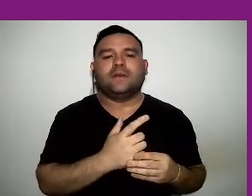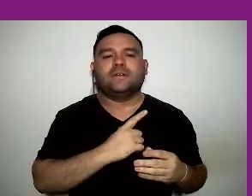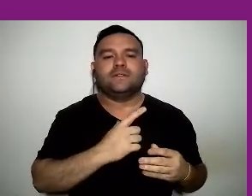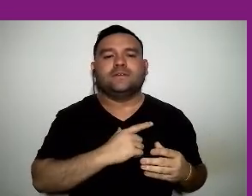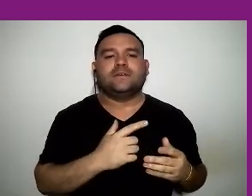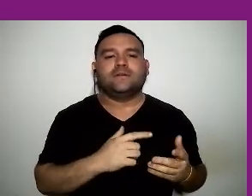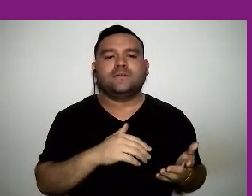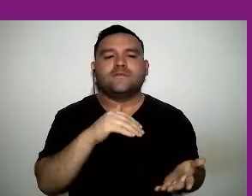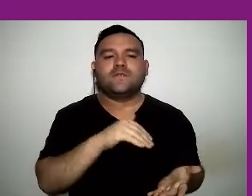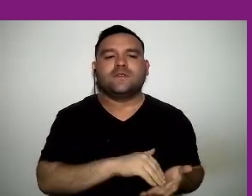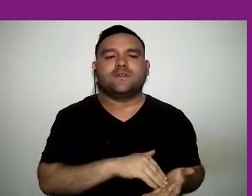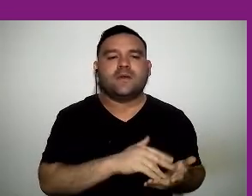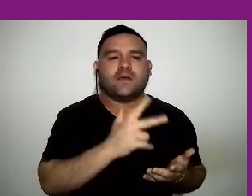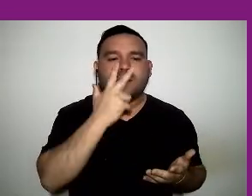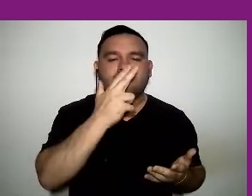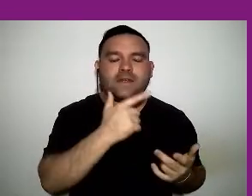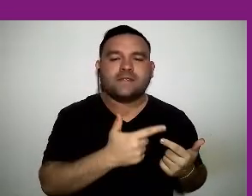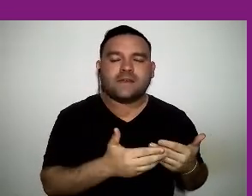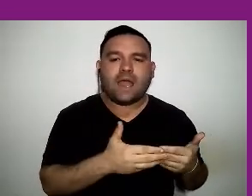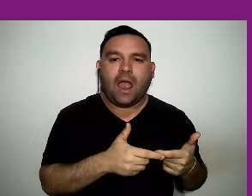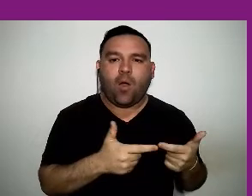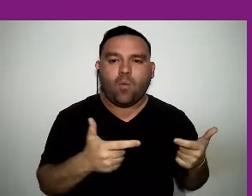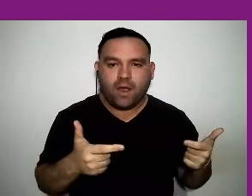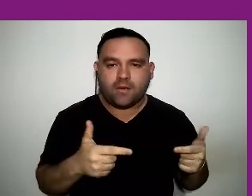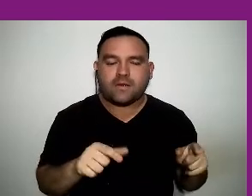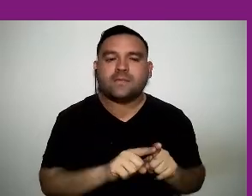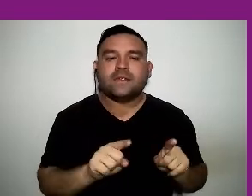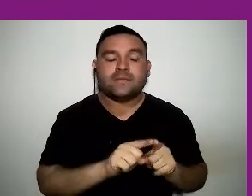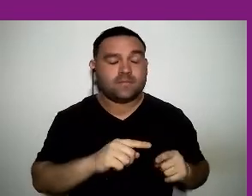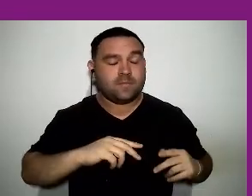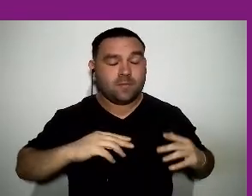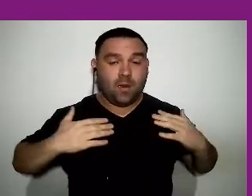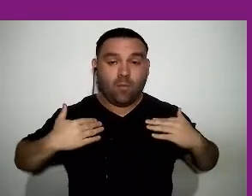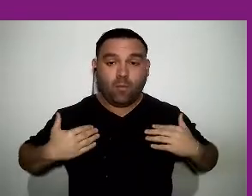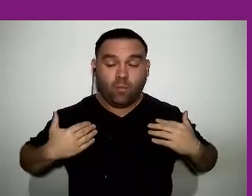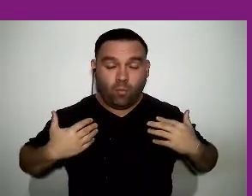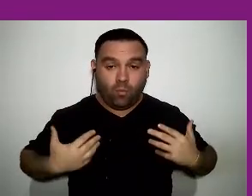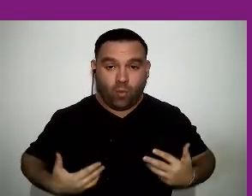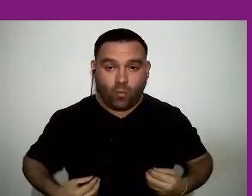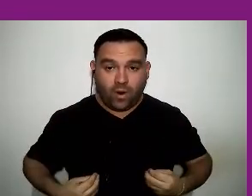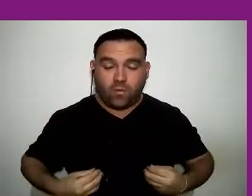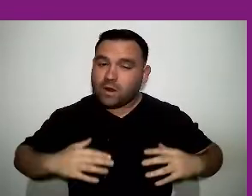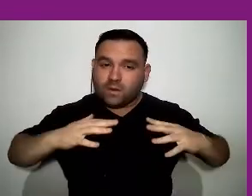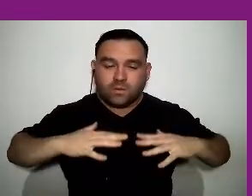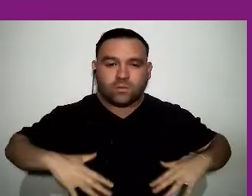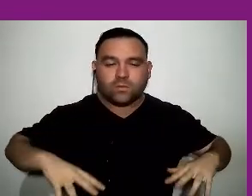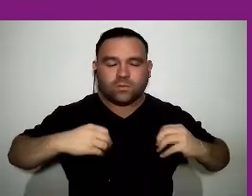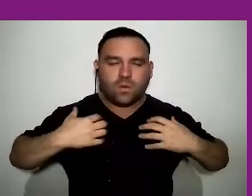ponta aqui, né, que aumentou, mas o restante do pulmão ele está